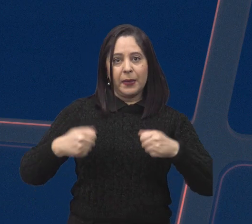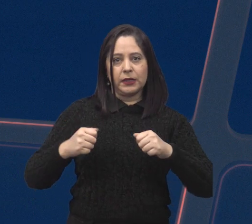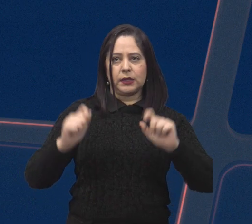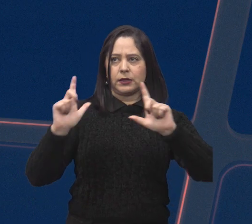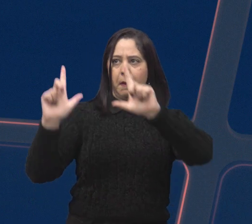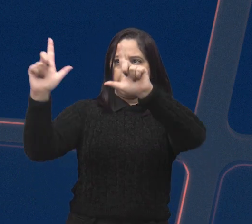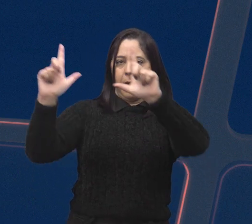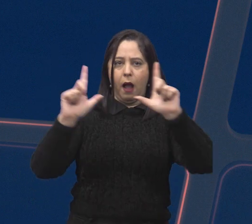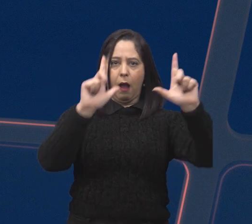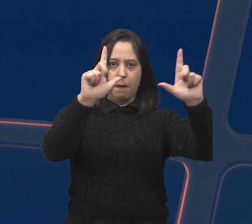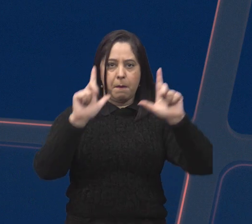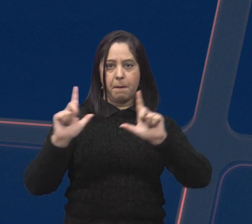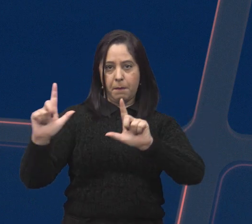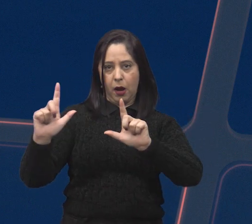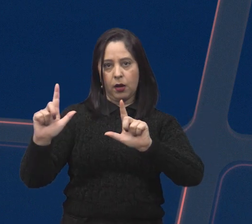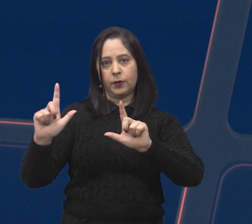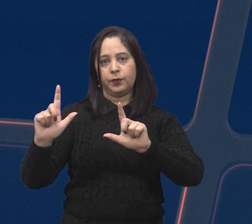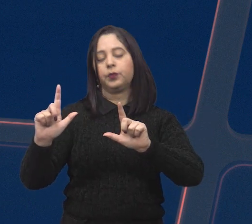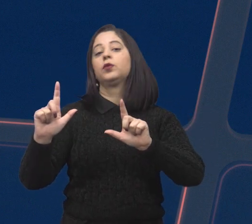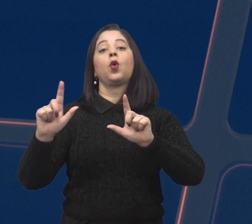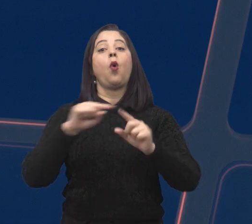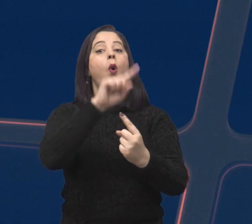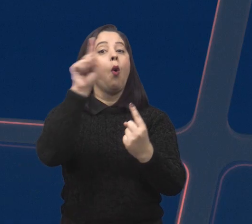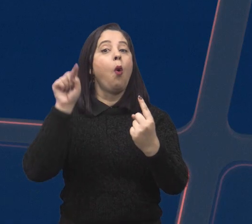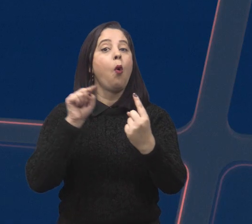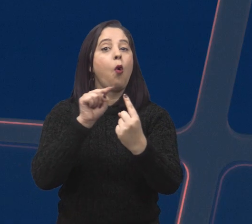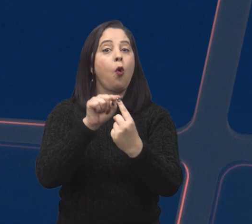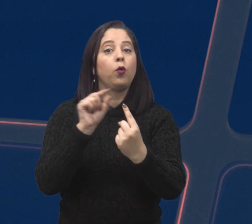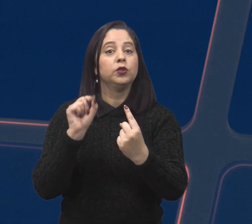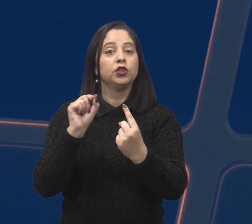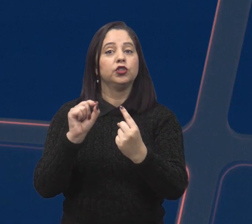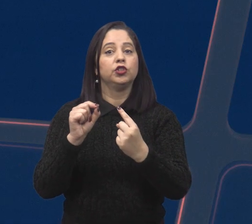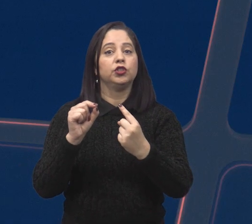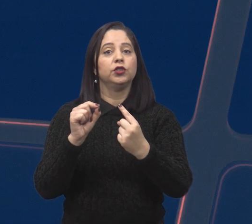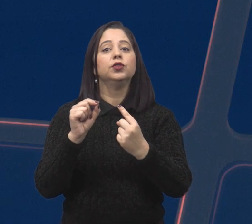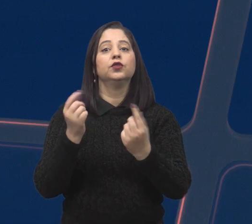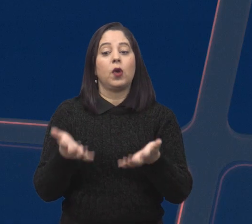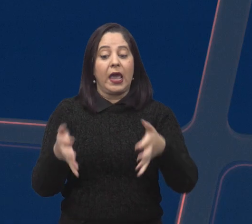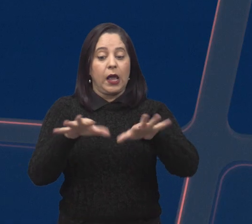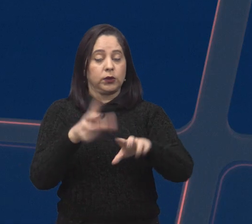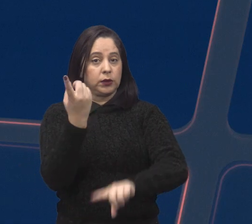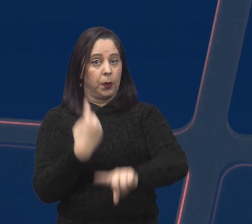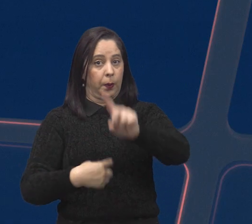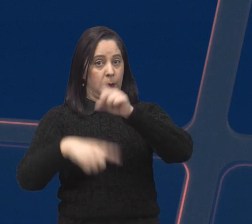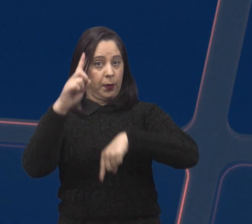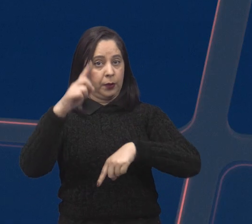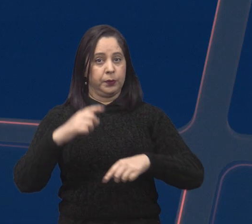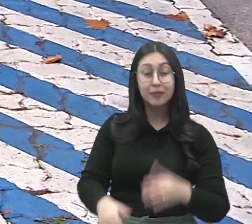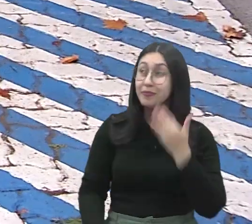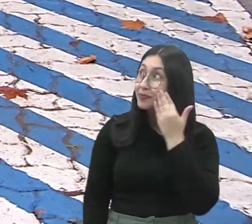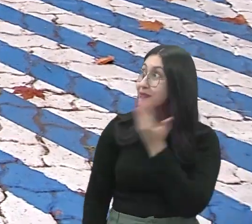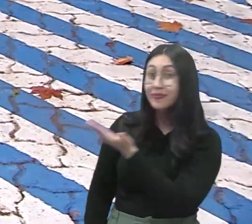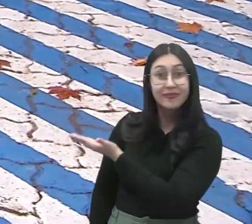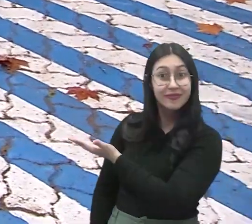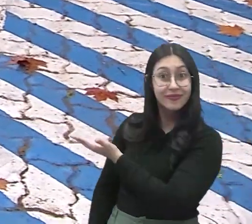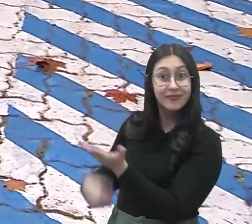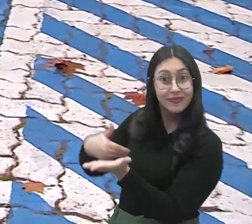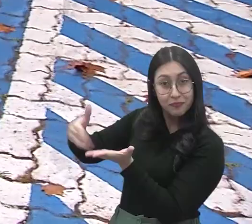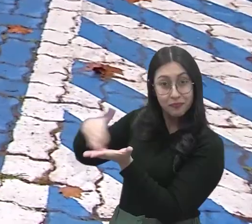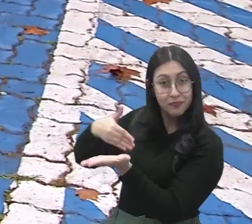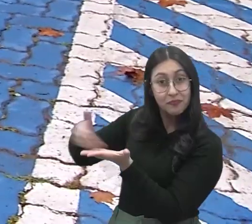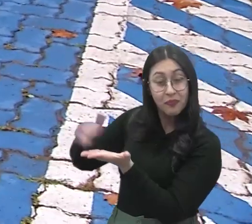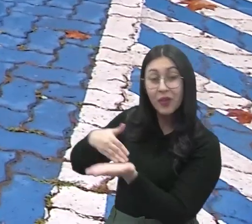pisos táteis. A proposta da nova sinalização é ampliar a inclusão. Esse